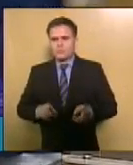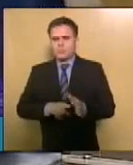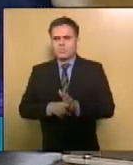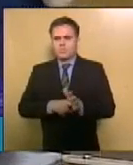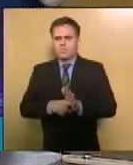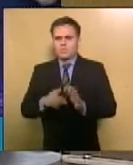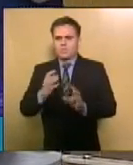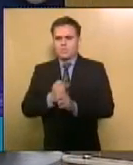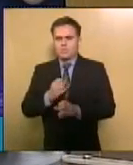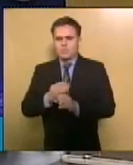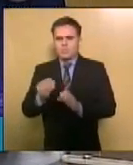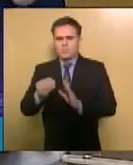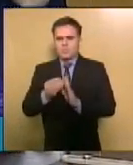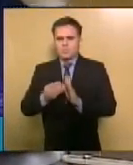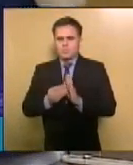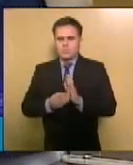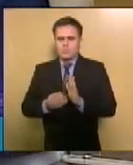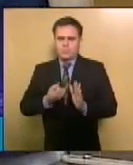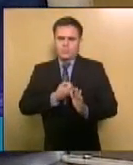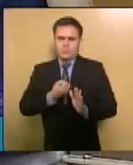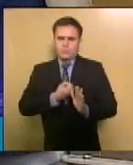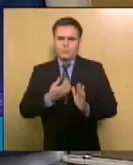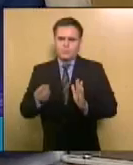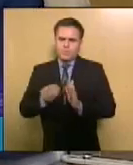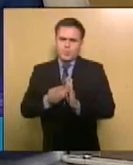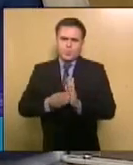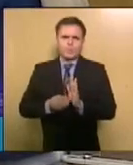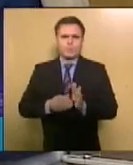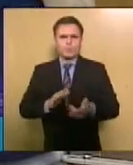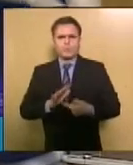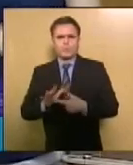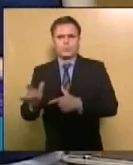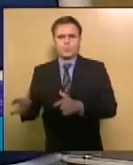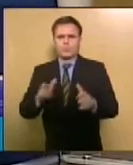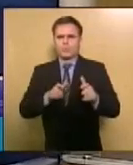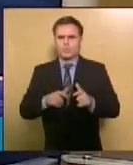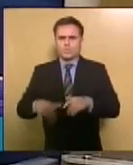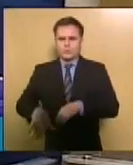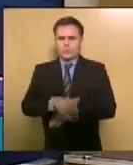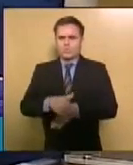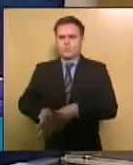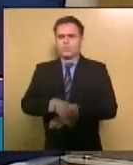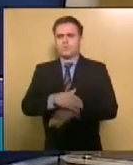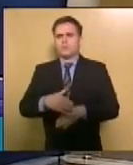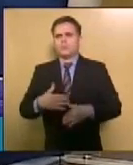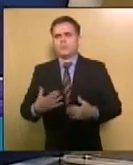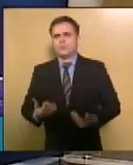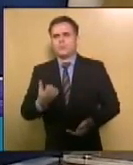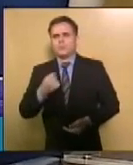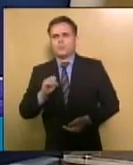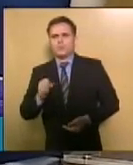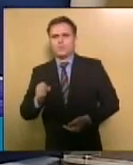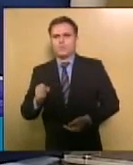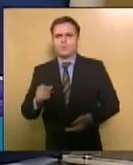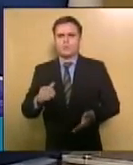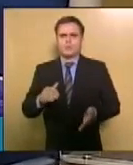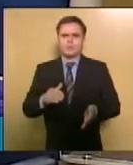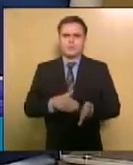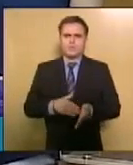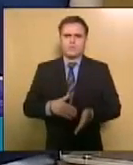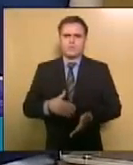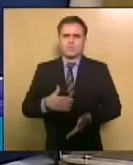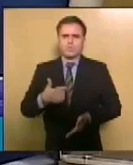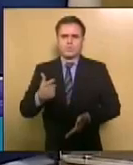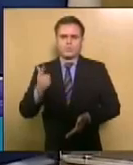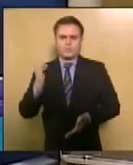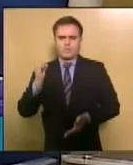e ainda de eh do local tiia que são nas ruas is é entre 8 e 2 horas da manhã que morre mais é